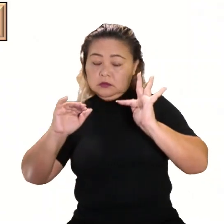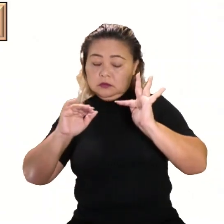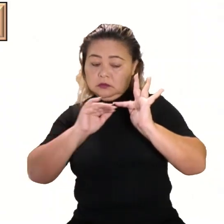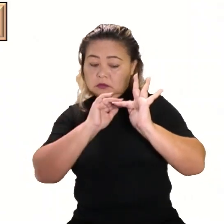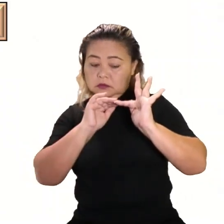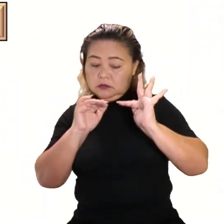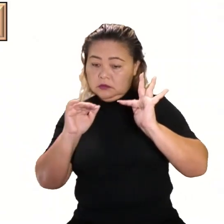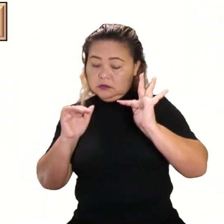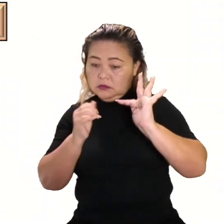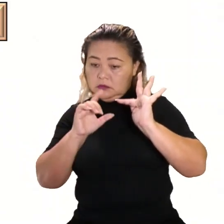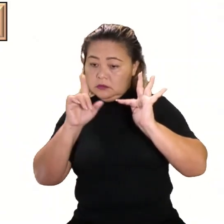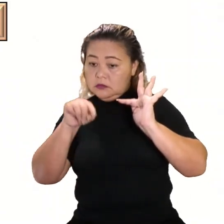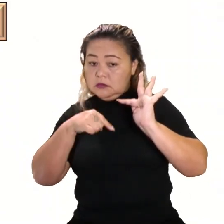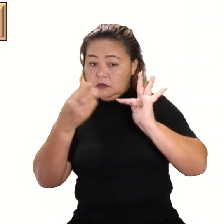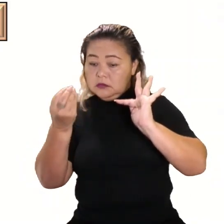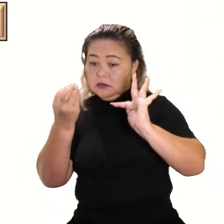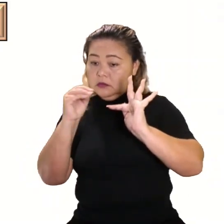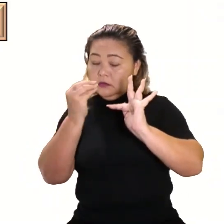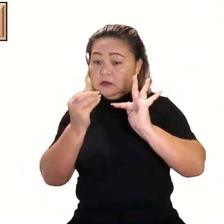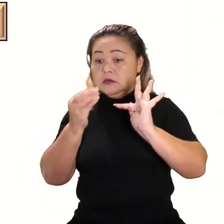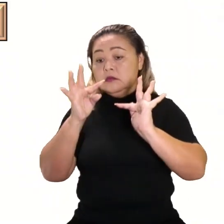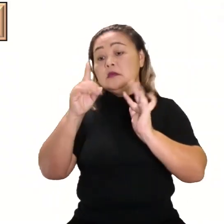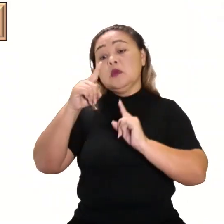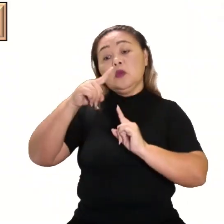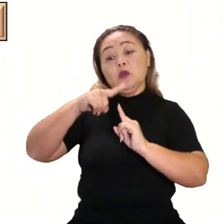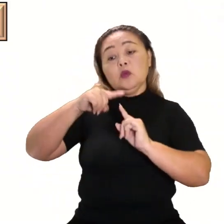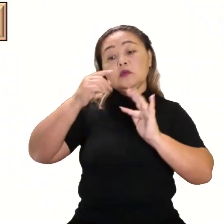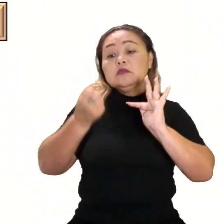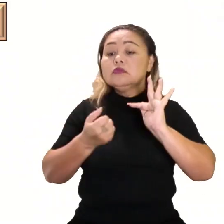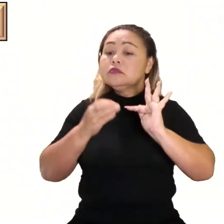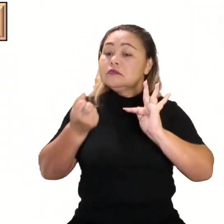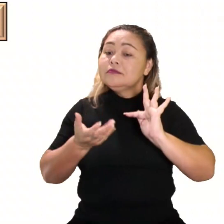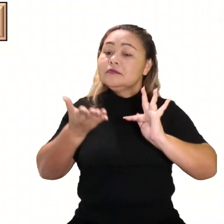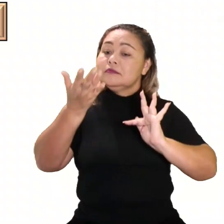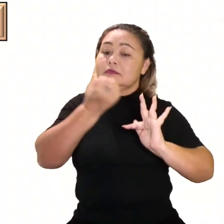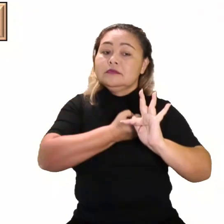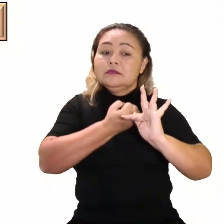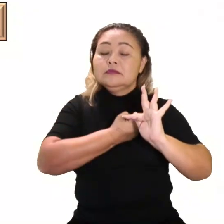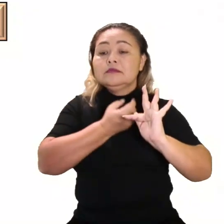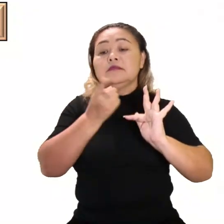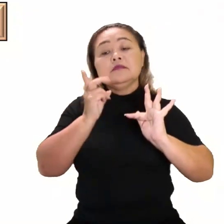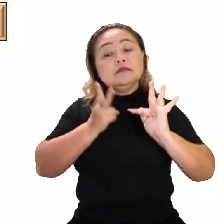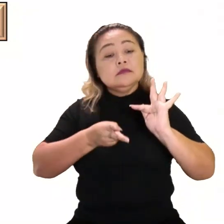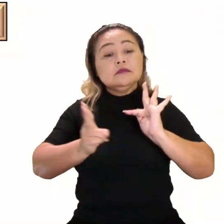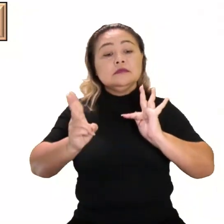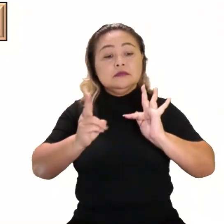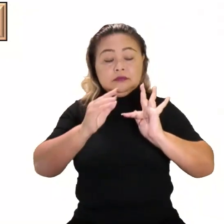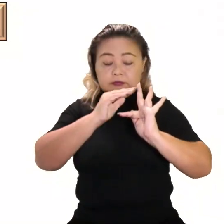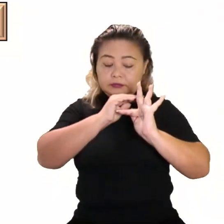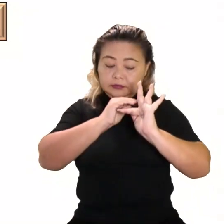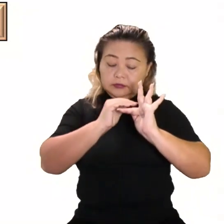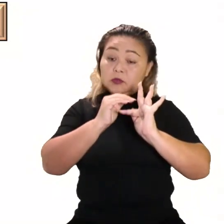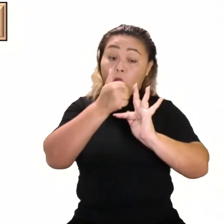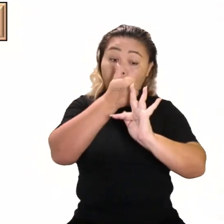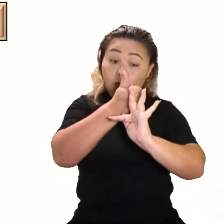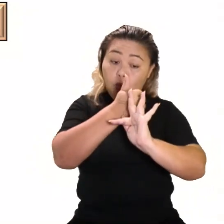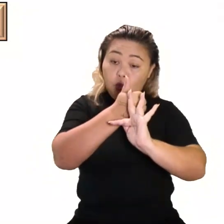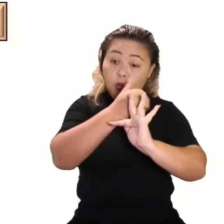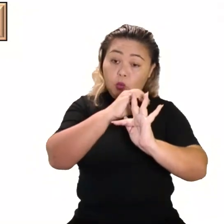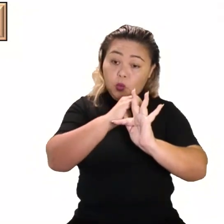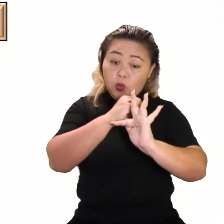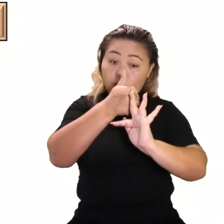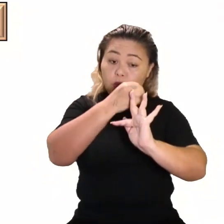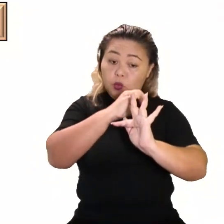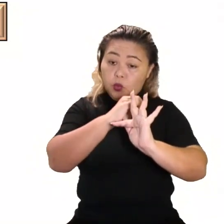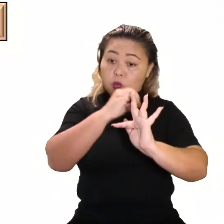uma progressão geométrica que no gráfico fica do tipo exponencial. Lembrando que a exponencial sempre pegava o ponto 1, 0 e 1.